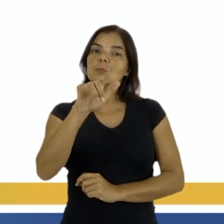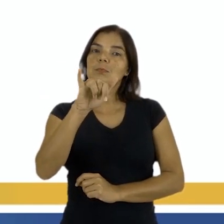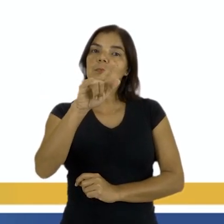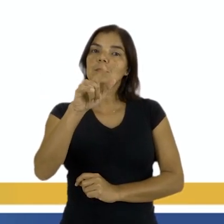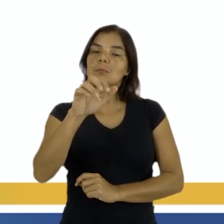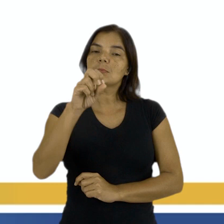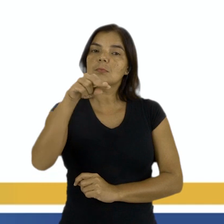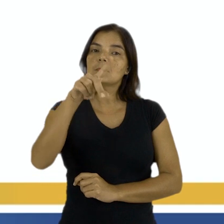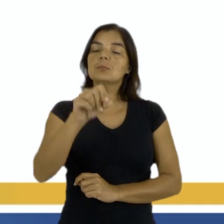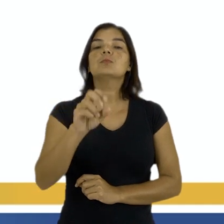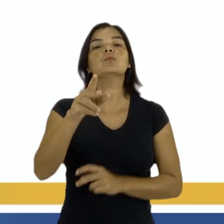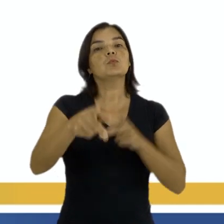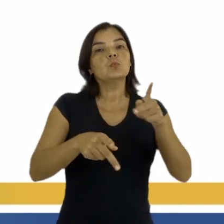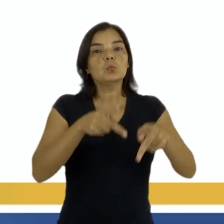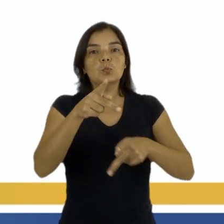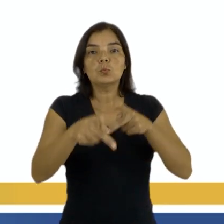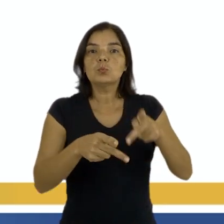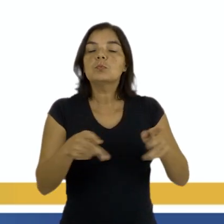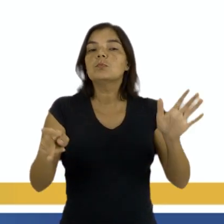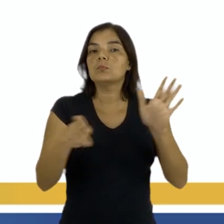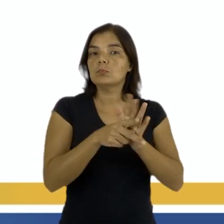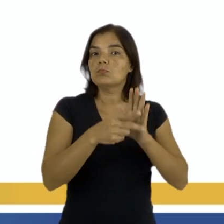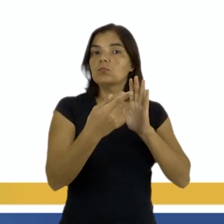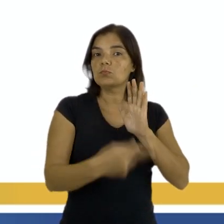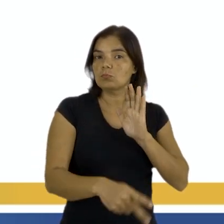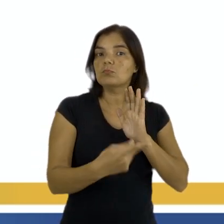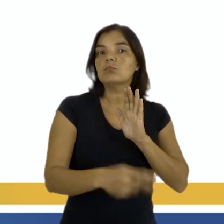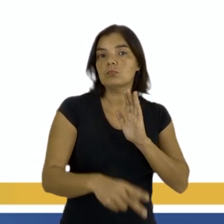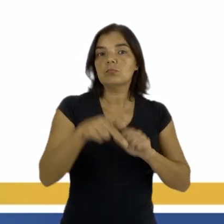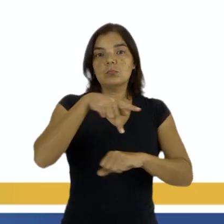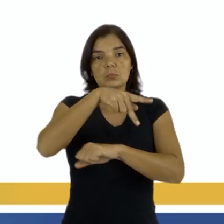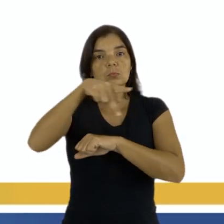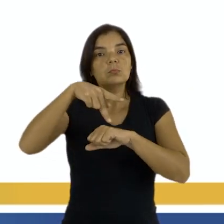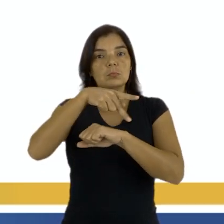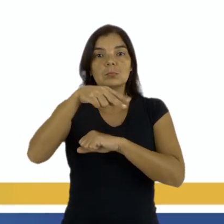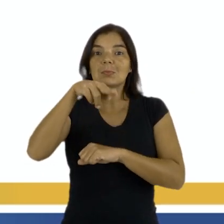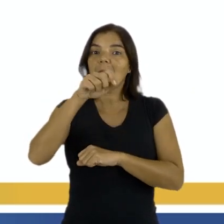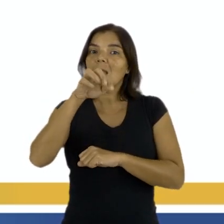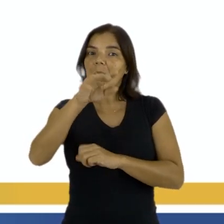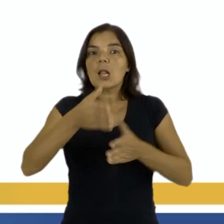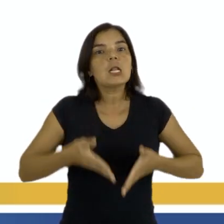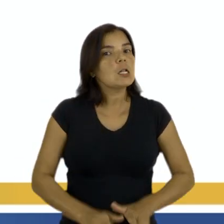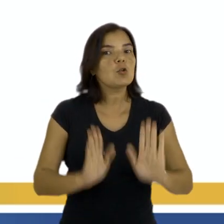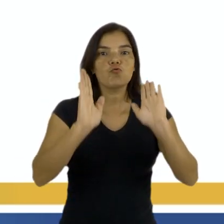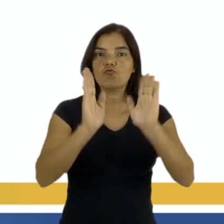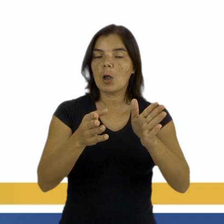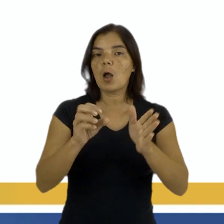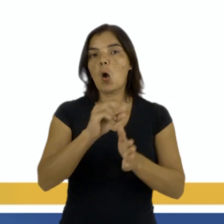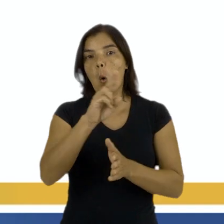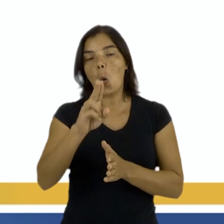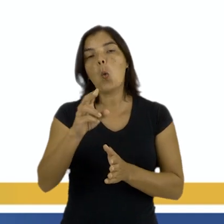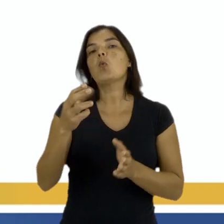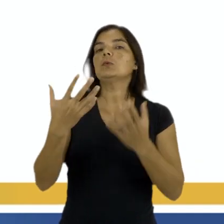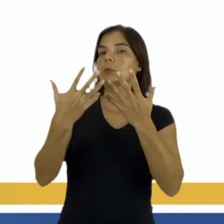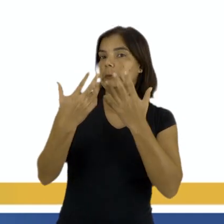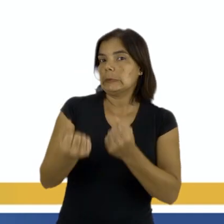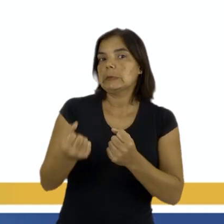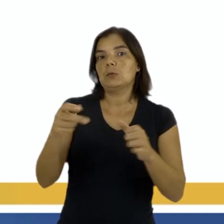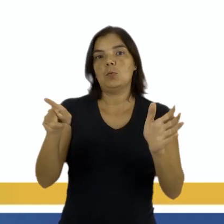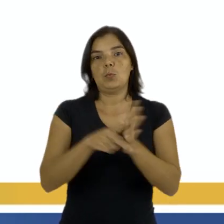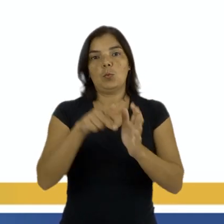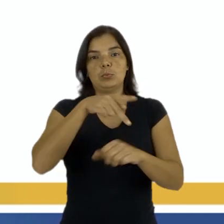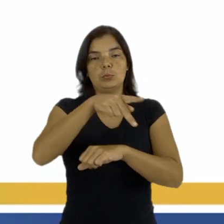povo são os moradores, né, os residentes do país que são natos, ou seja, nasceram aqui ou se naturalizaram.